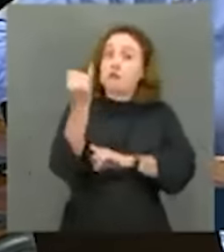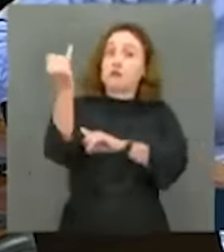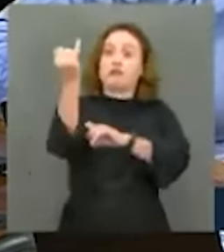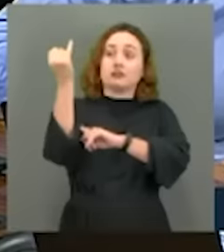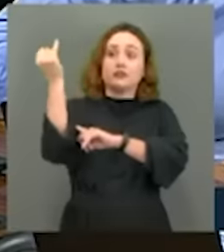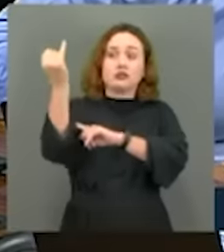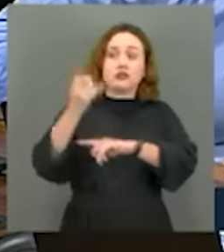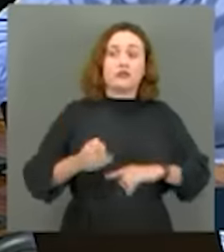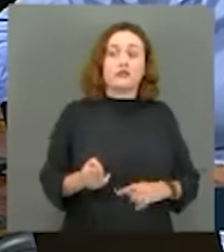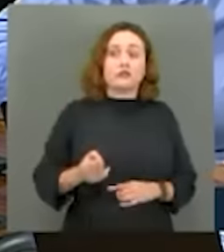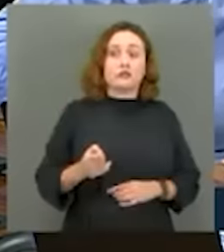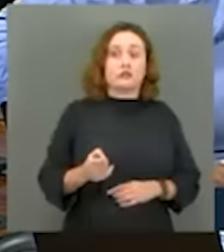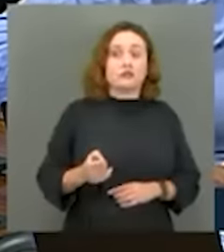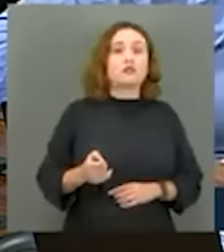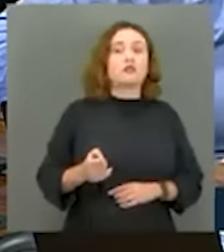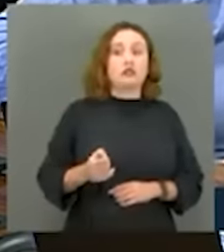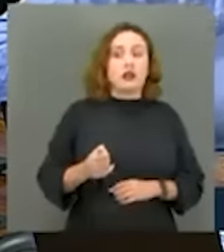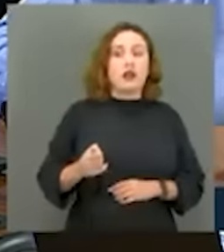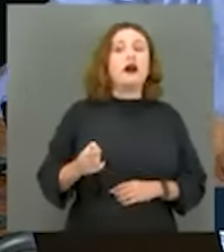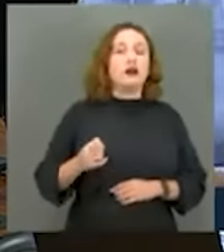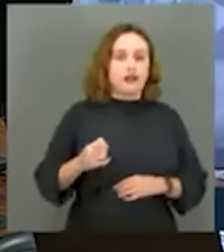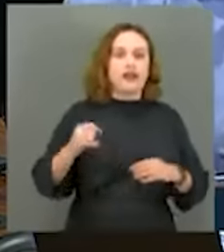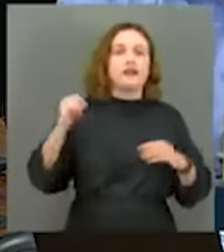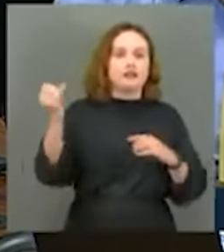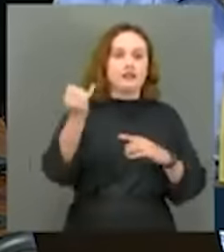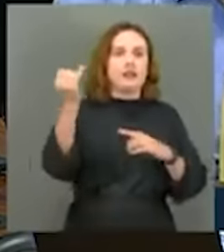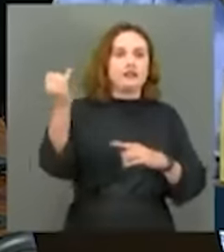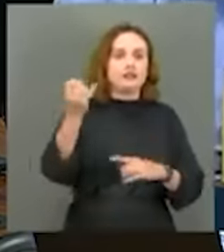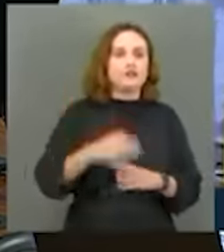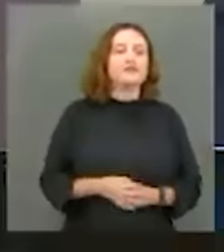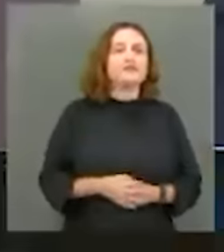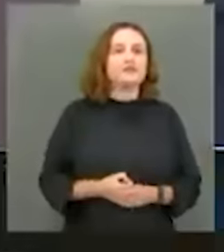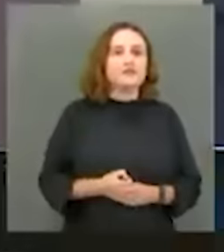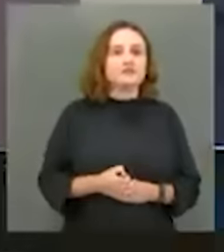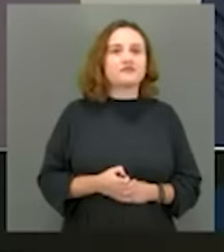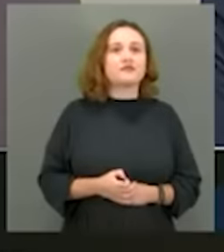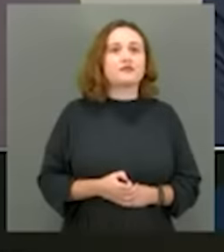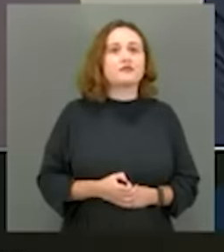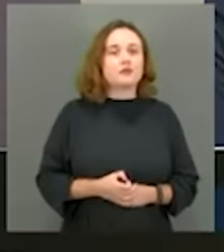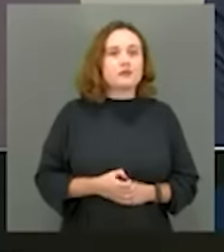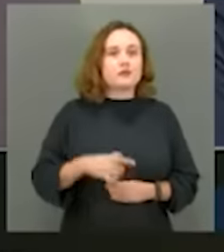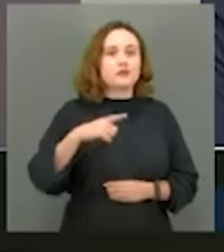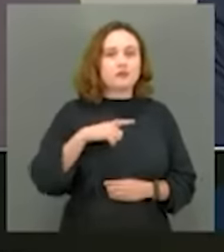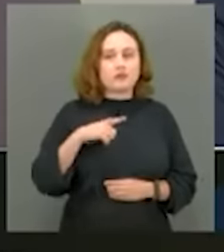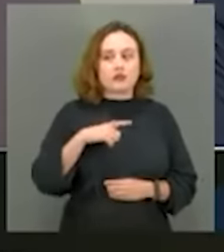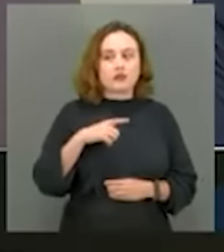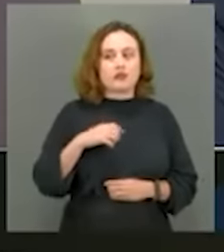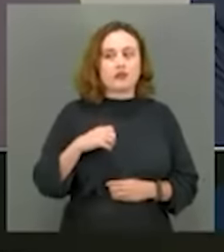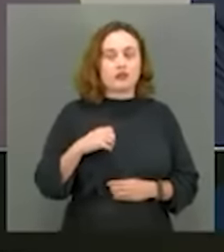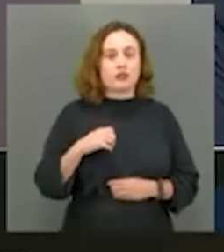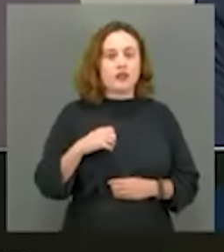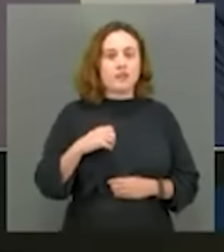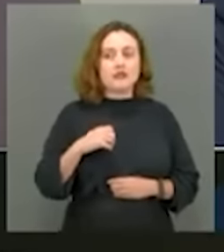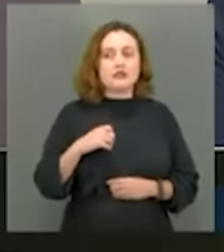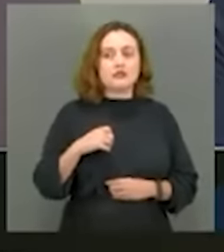presidência da comissão registra o empenho pessoal de vossa excelência e naturalmente o empenho do relator